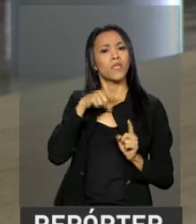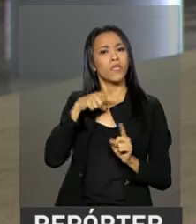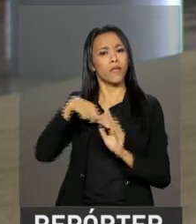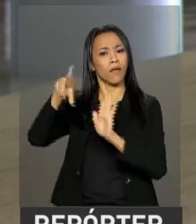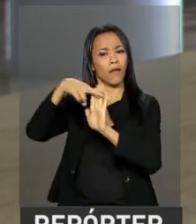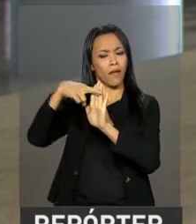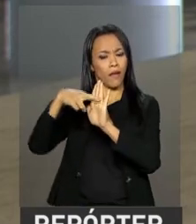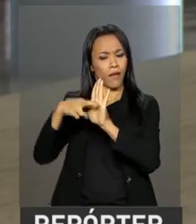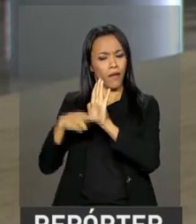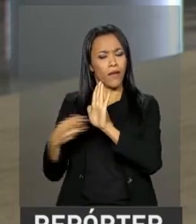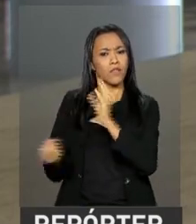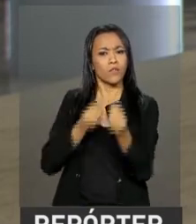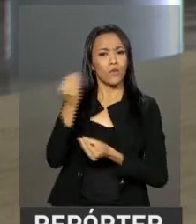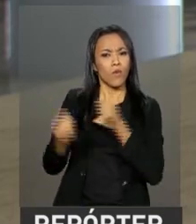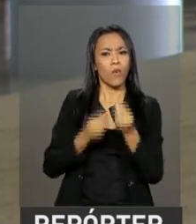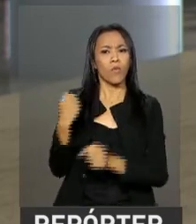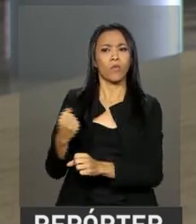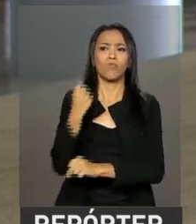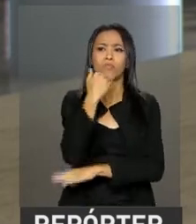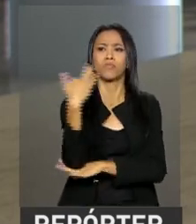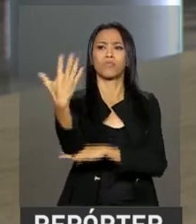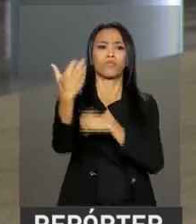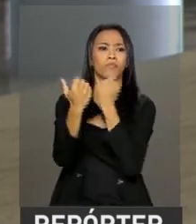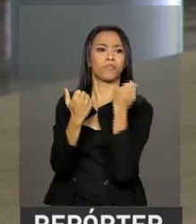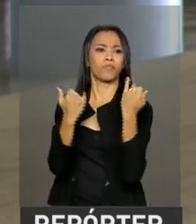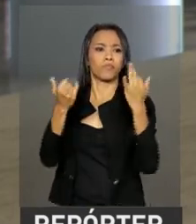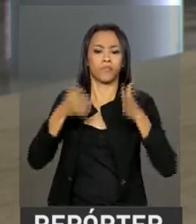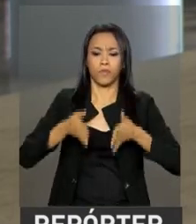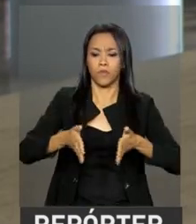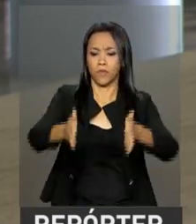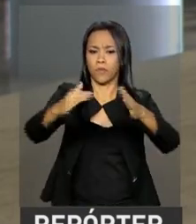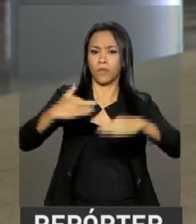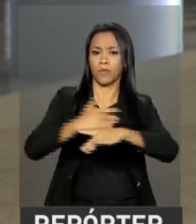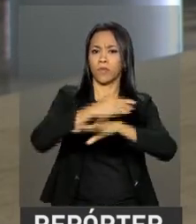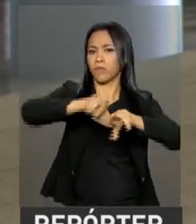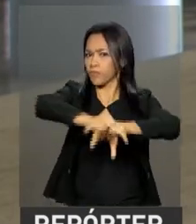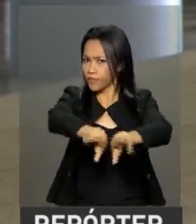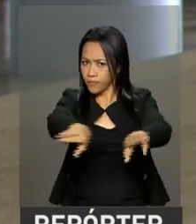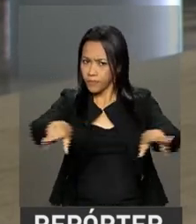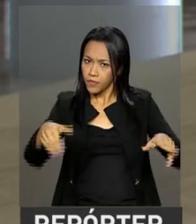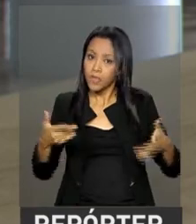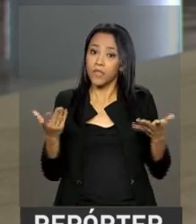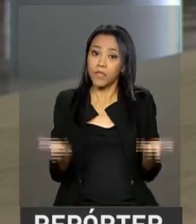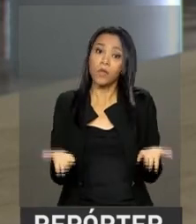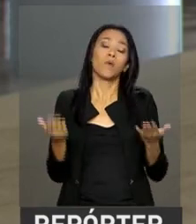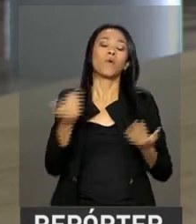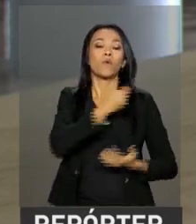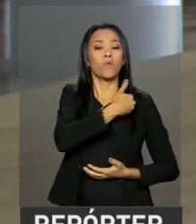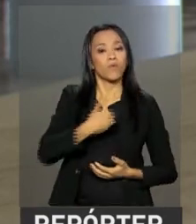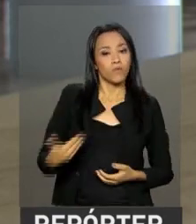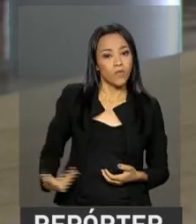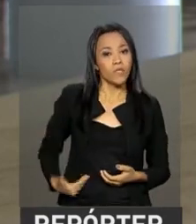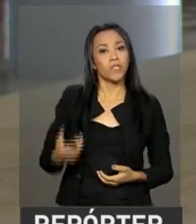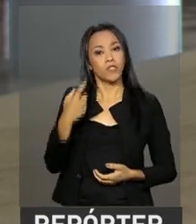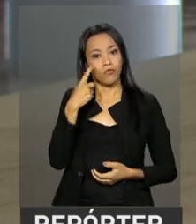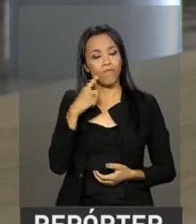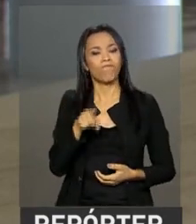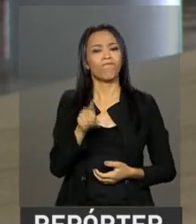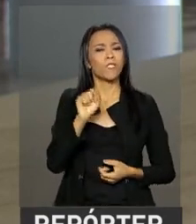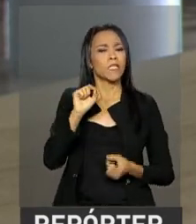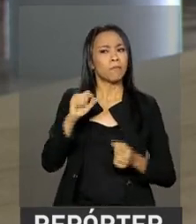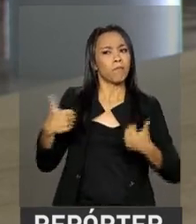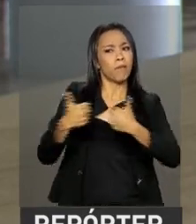urbanização e infraestrutura prévia na seleção dessas propostas o governo levou em conta a proximidade dos empreendimentos com